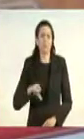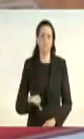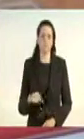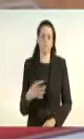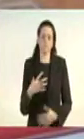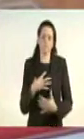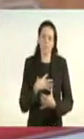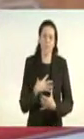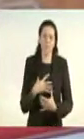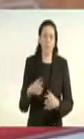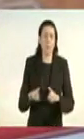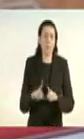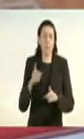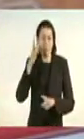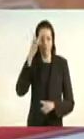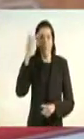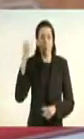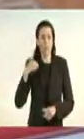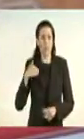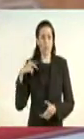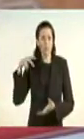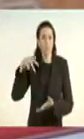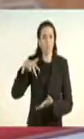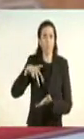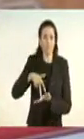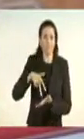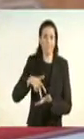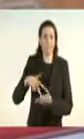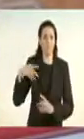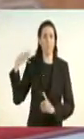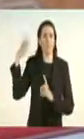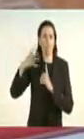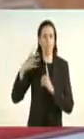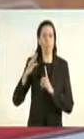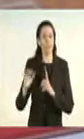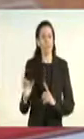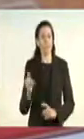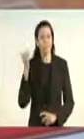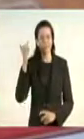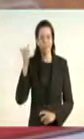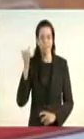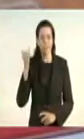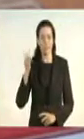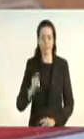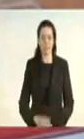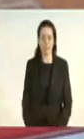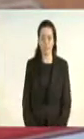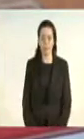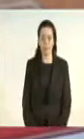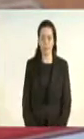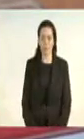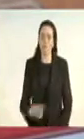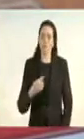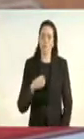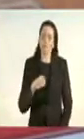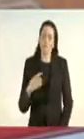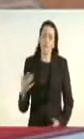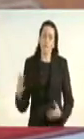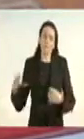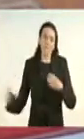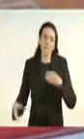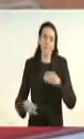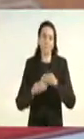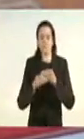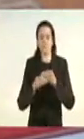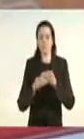um pronunciamento abordando isso. Aproveitar só o gancho, deputado, e mostrar que o atual